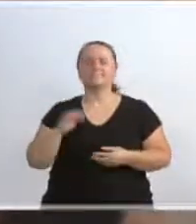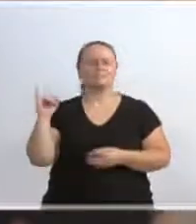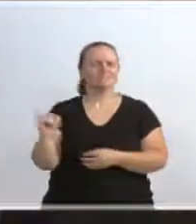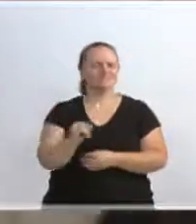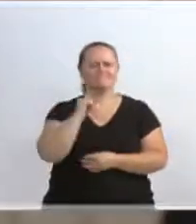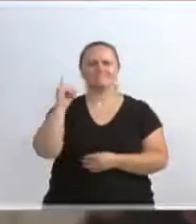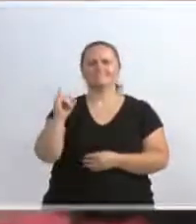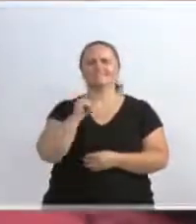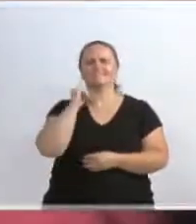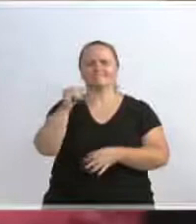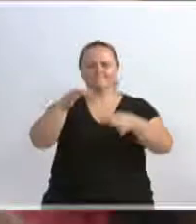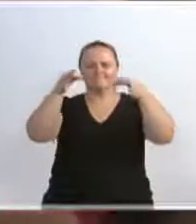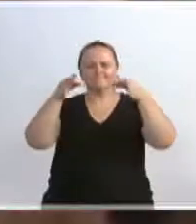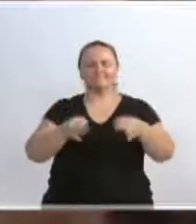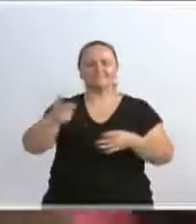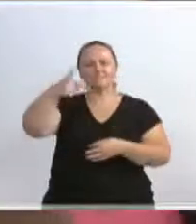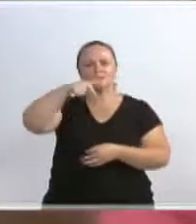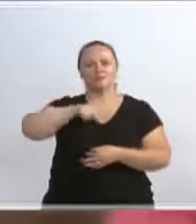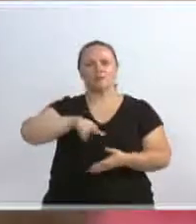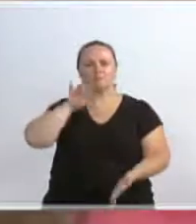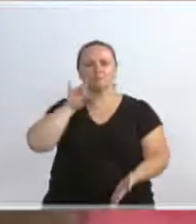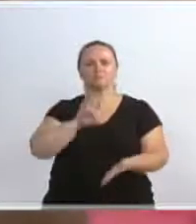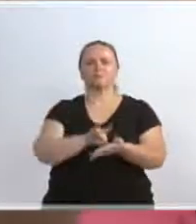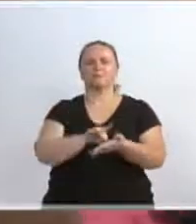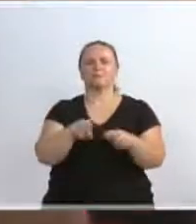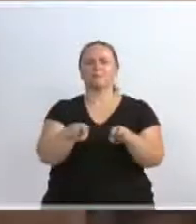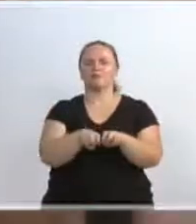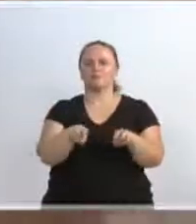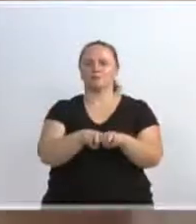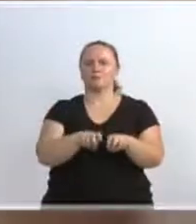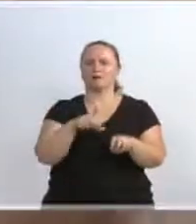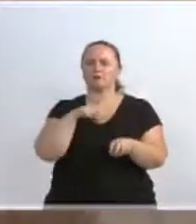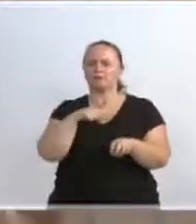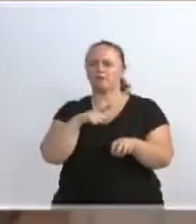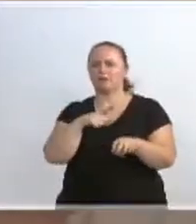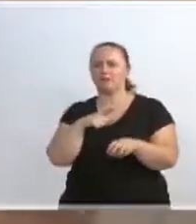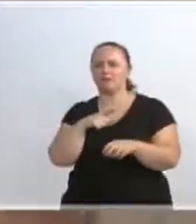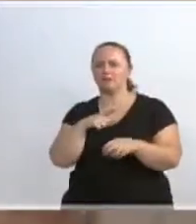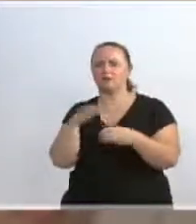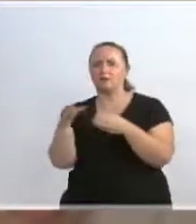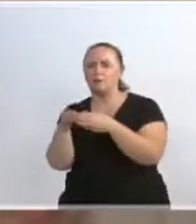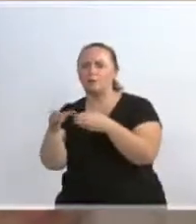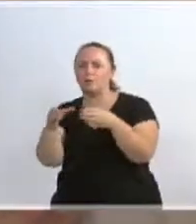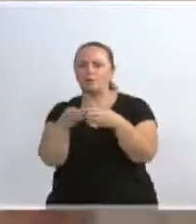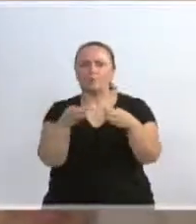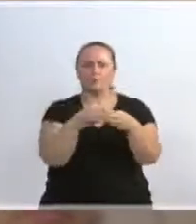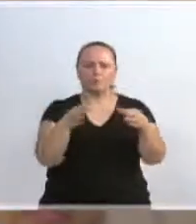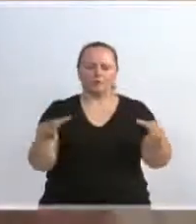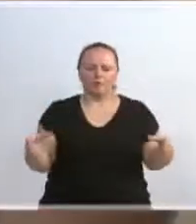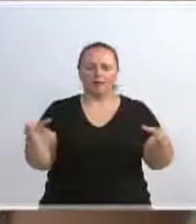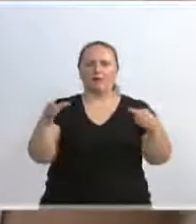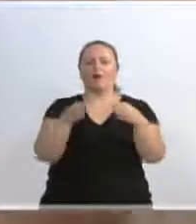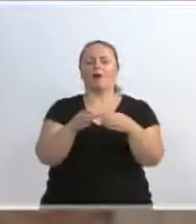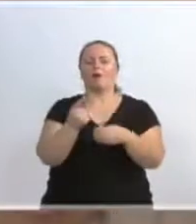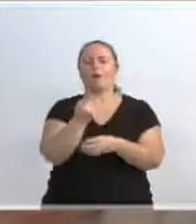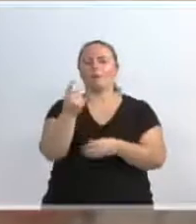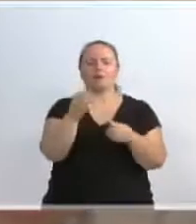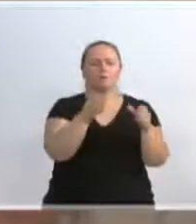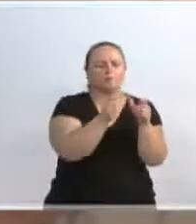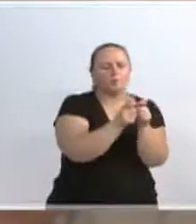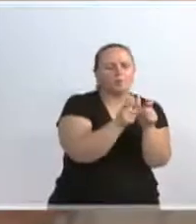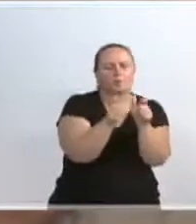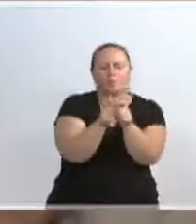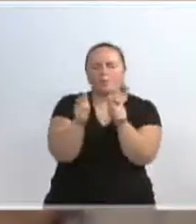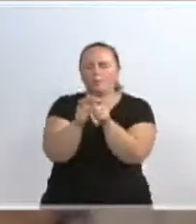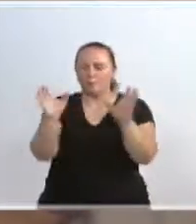de Blumenau, e me parece que é a fusão de duas ou três equipes, né? Jogadores da região, sem buscar jogador de